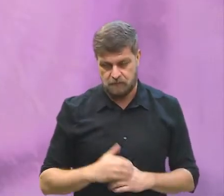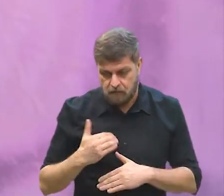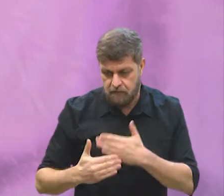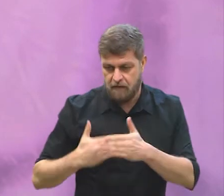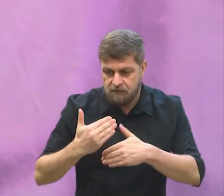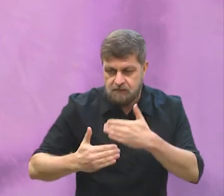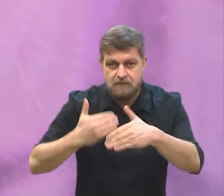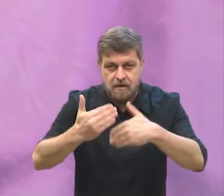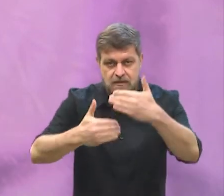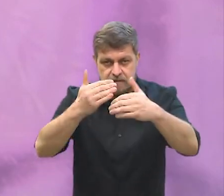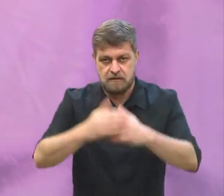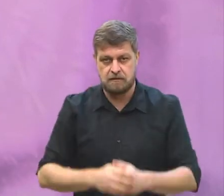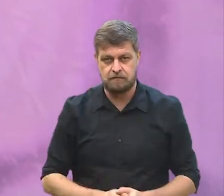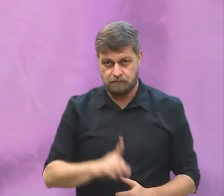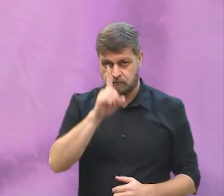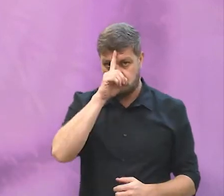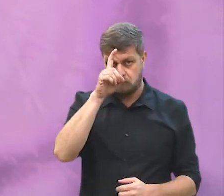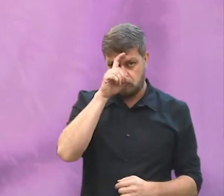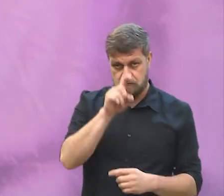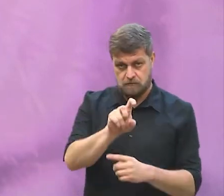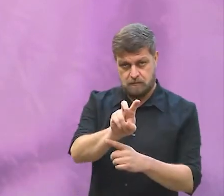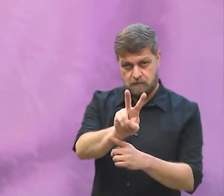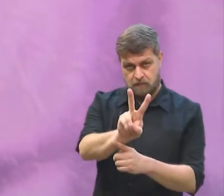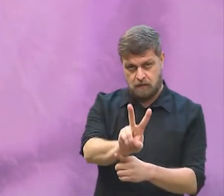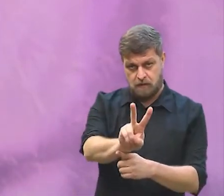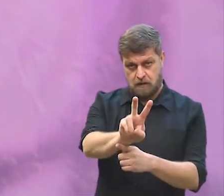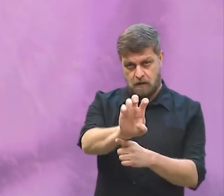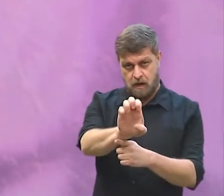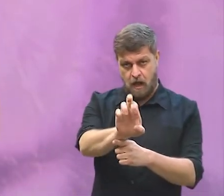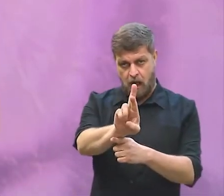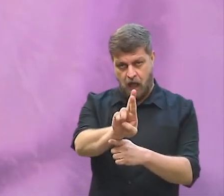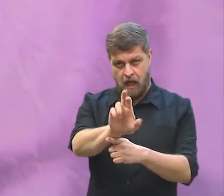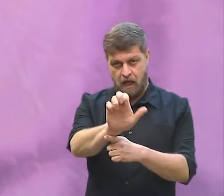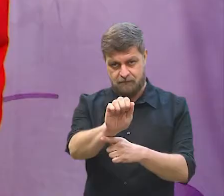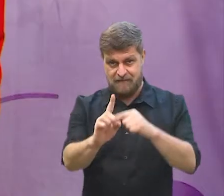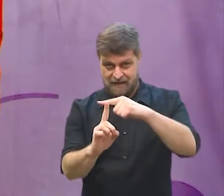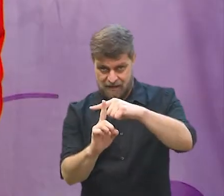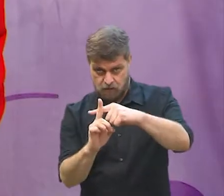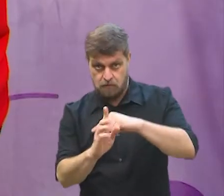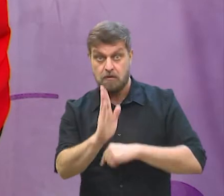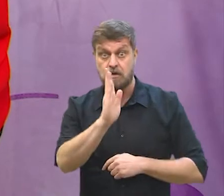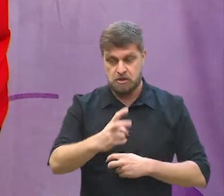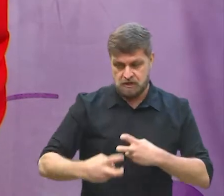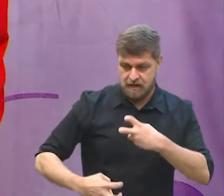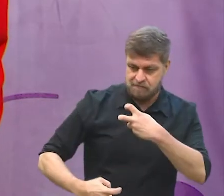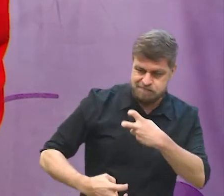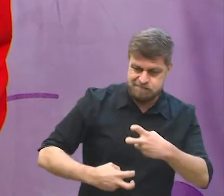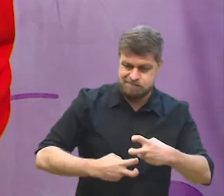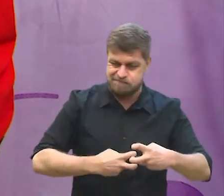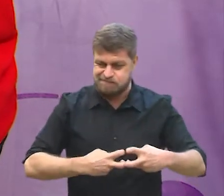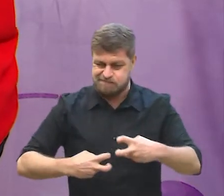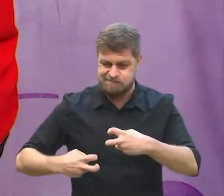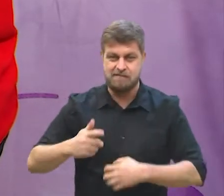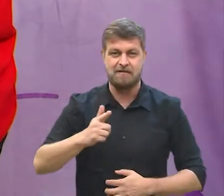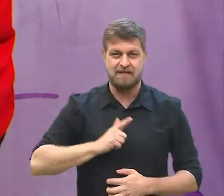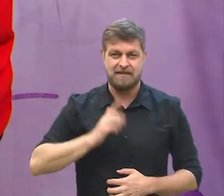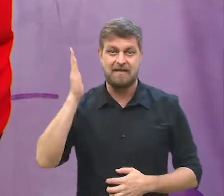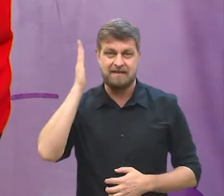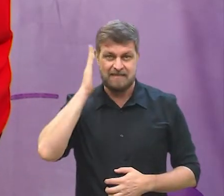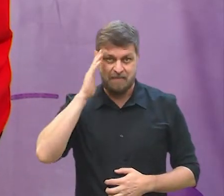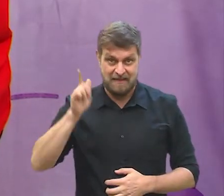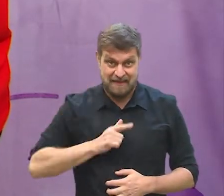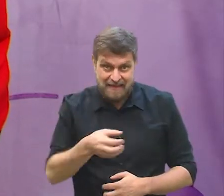cada vez mais, né? Aí no Hospital Vera Cruz já tem esses equipamentos, essa robótica, né? A gente sabe até que chegou